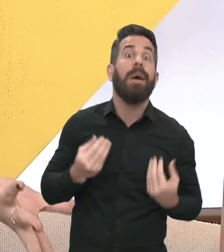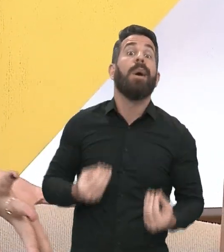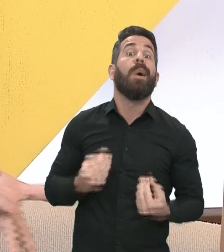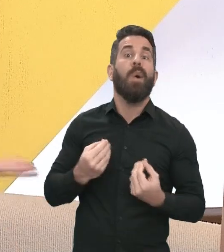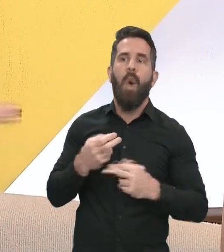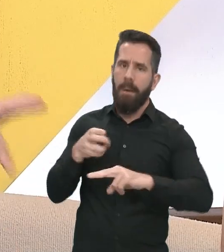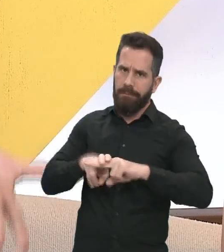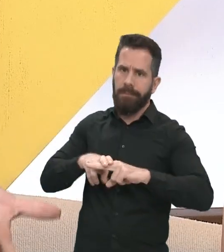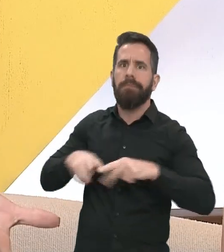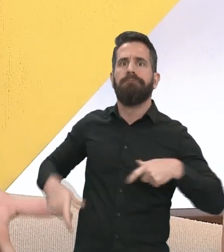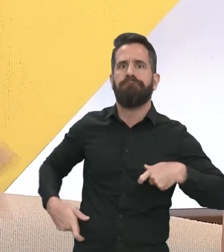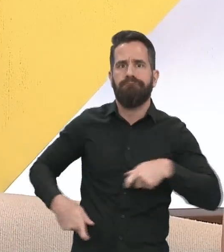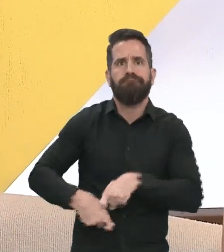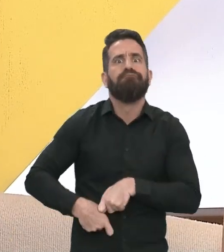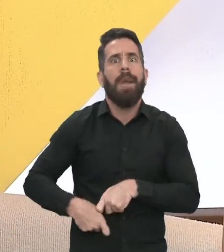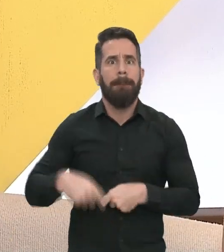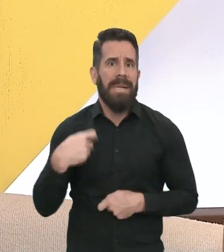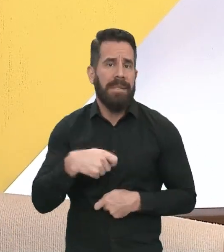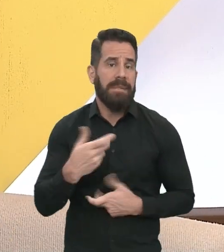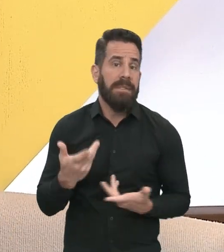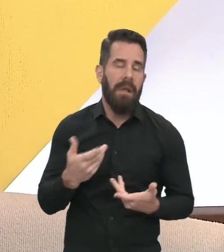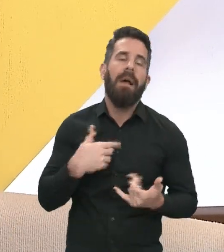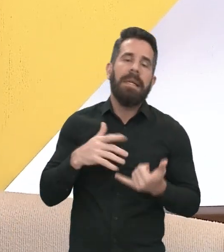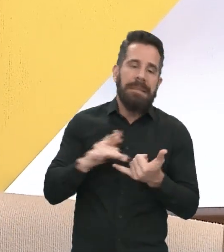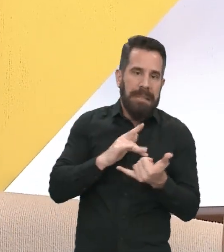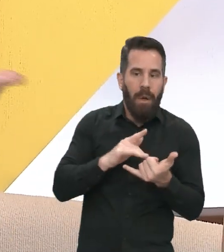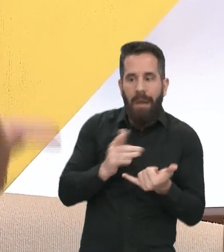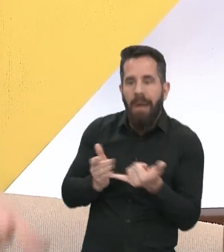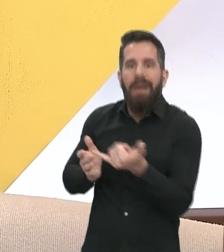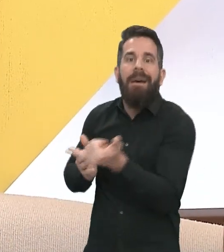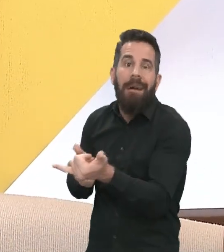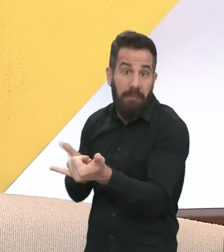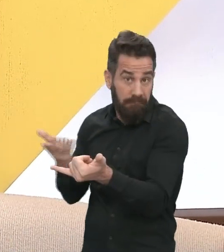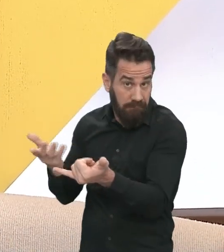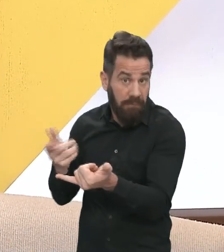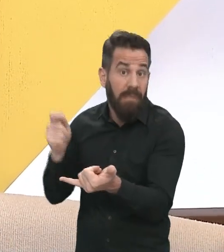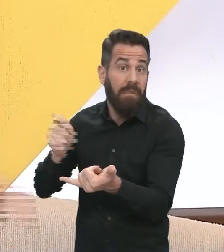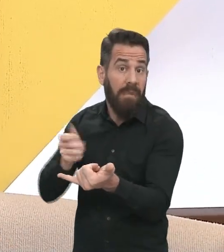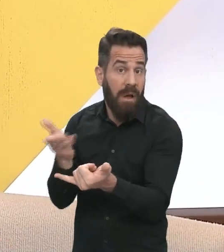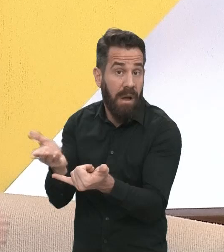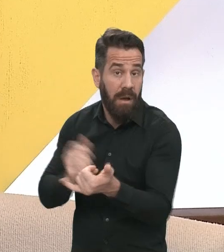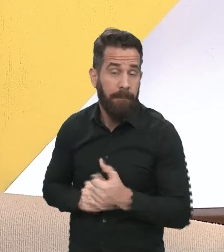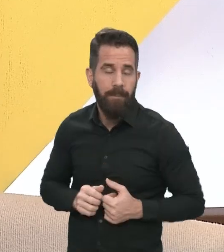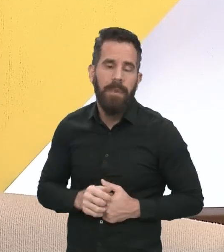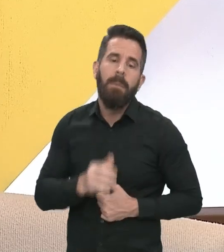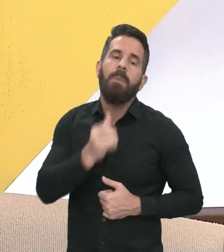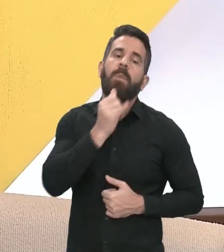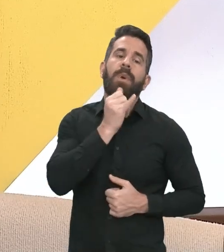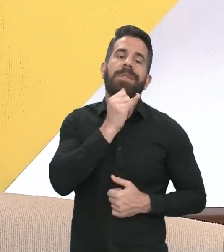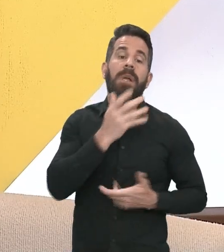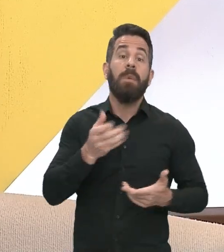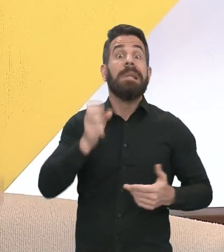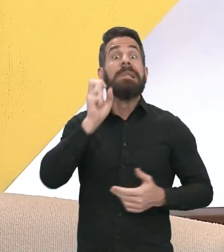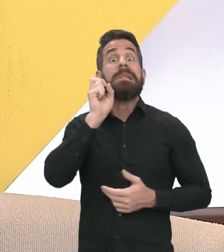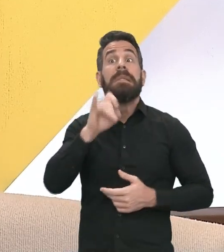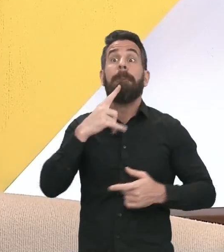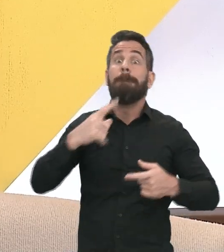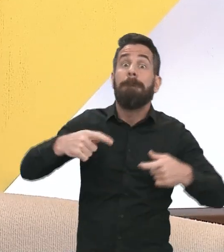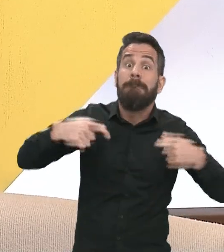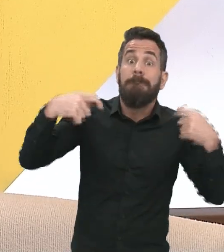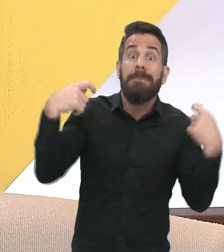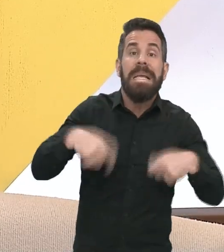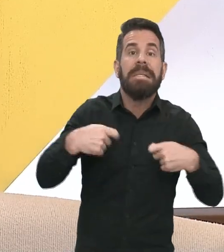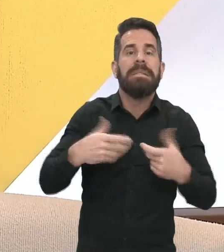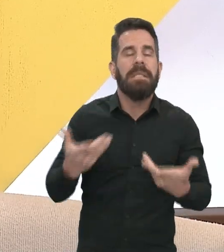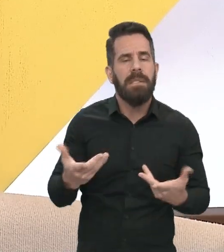uma alternativa nesse caso. Então, como fazer o melhor uso possível nos casos em que é preciso, nos casos em